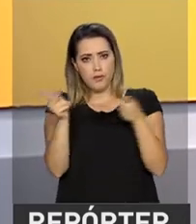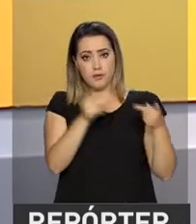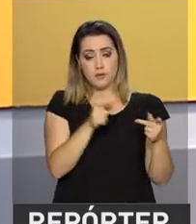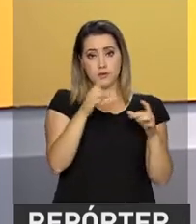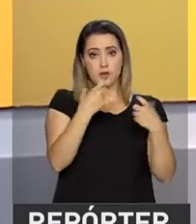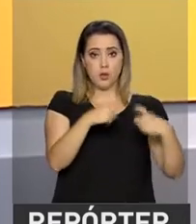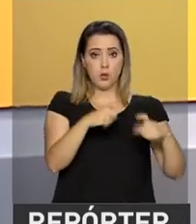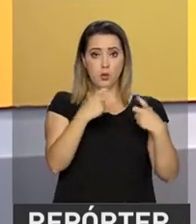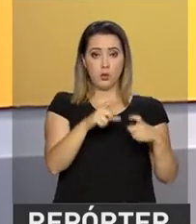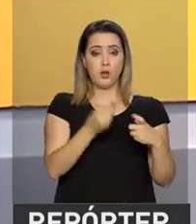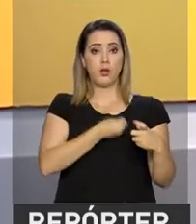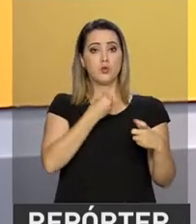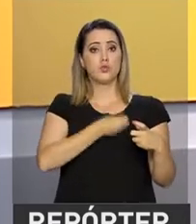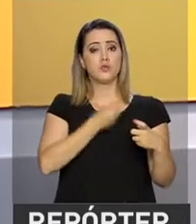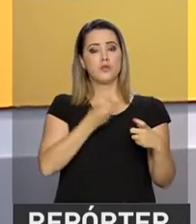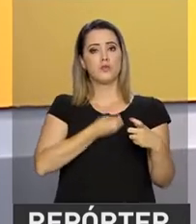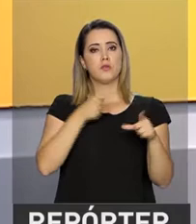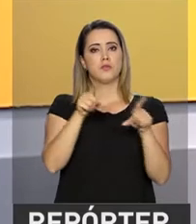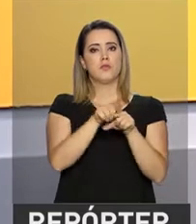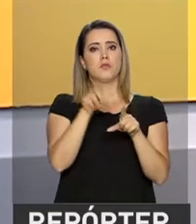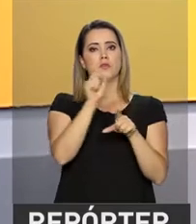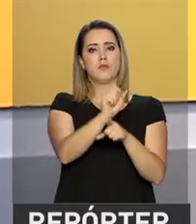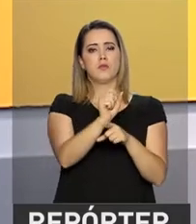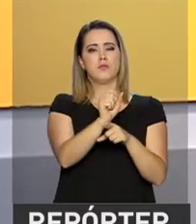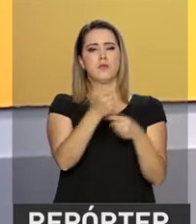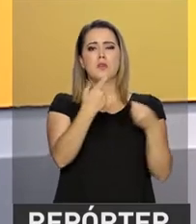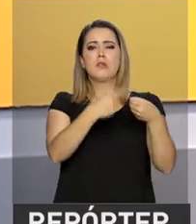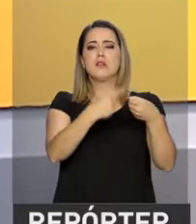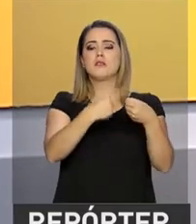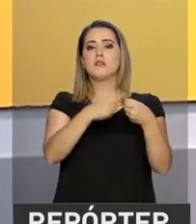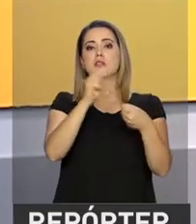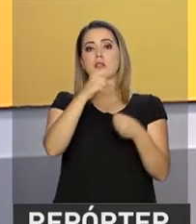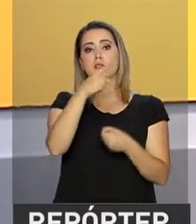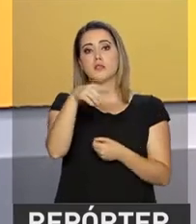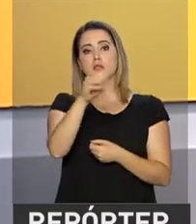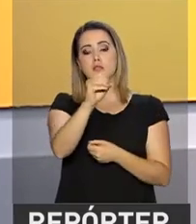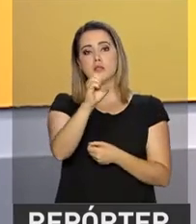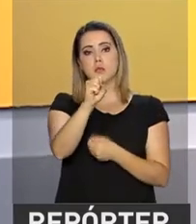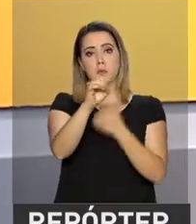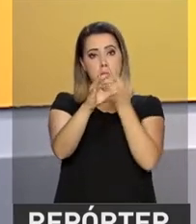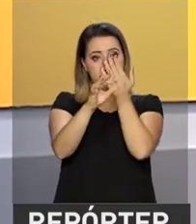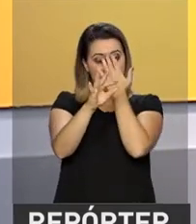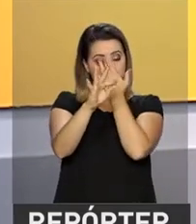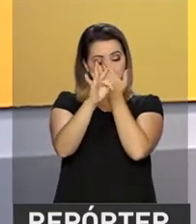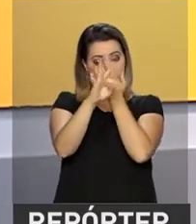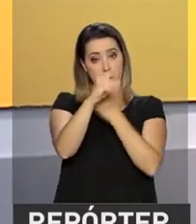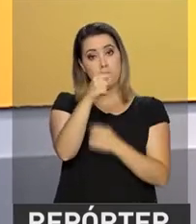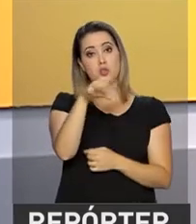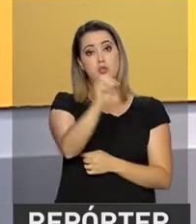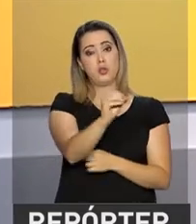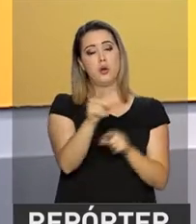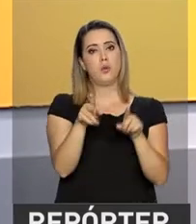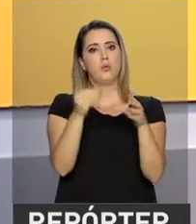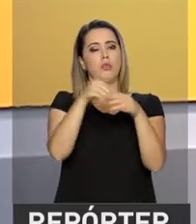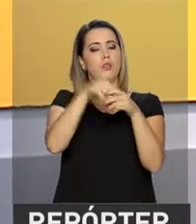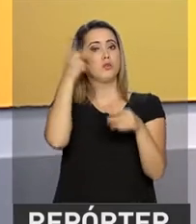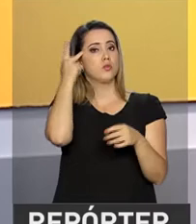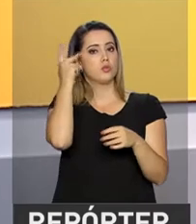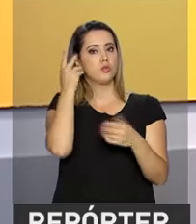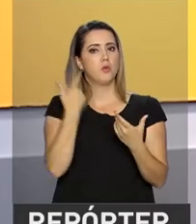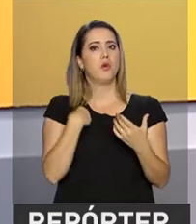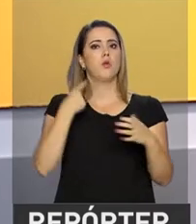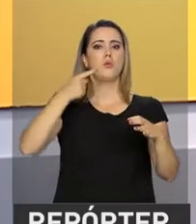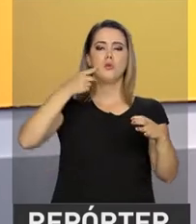Refúgio de Vida Silvestre do Arquipélago de Alcatrazes, localizado em São Sebastião, no estado de São Paulo. A área será aberta para atividades de